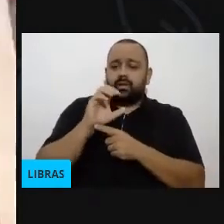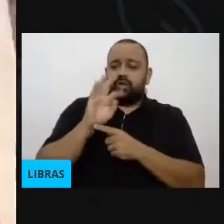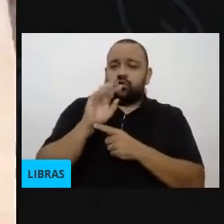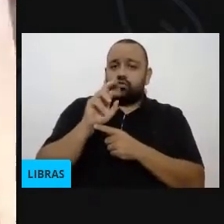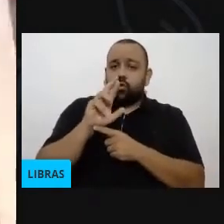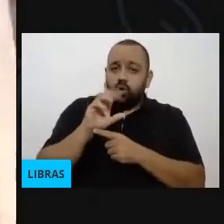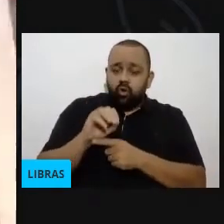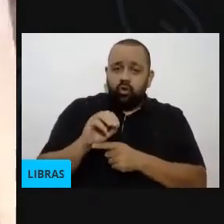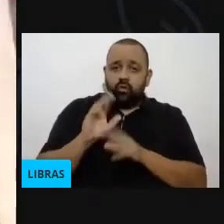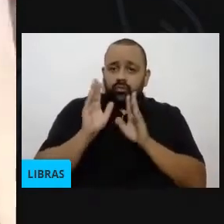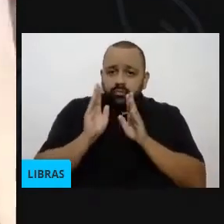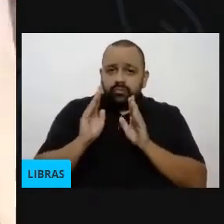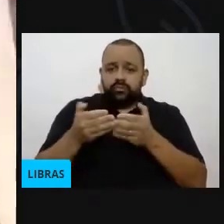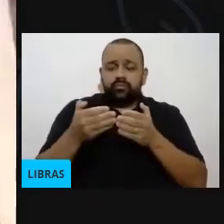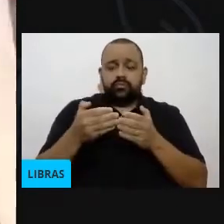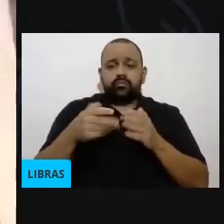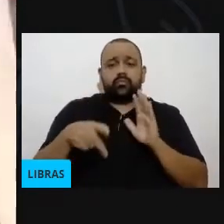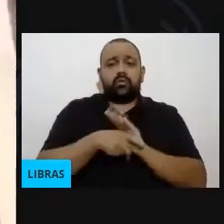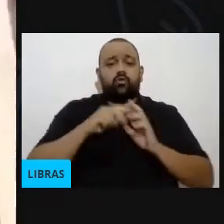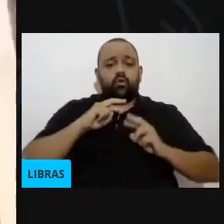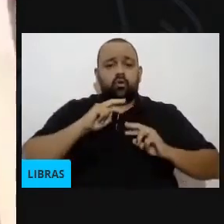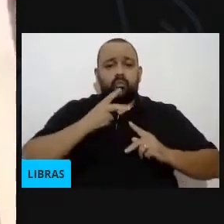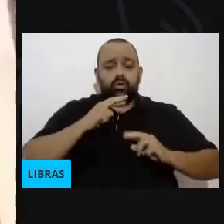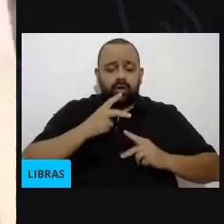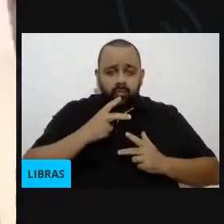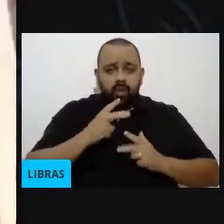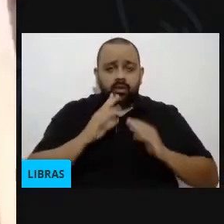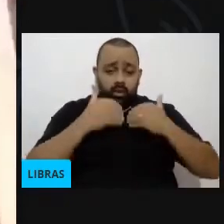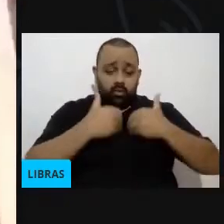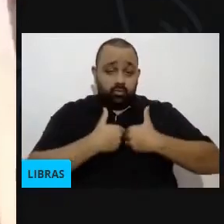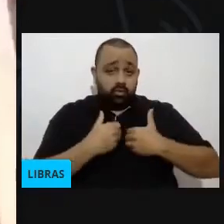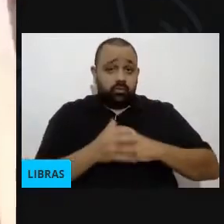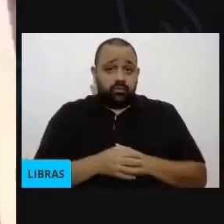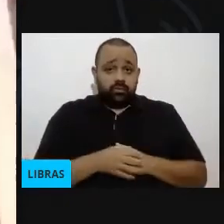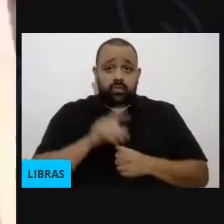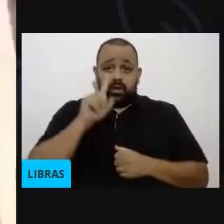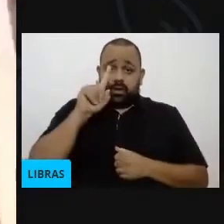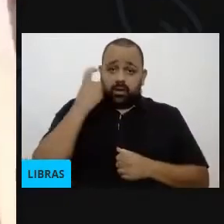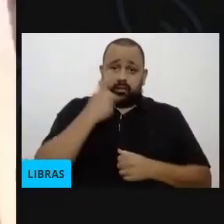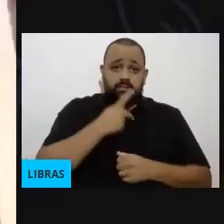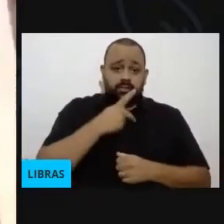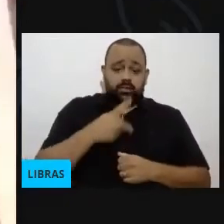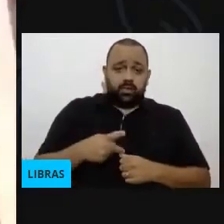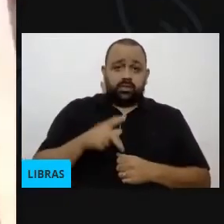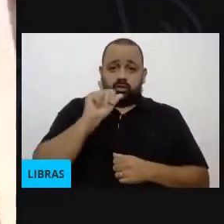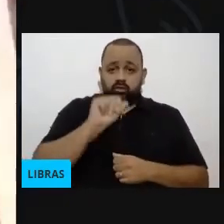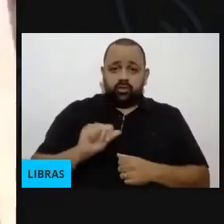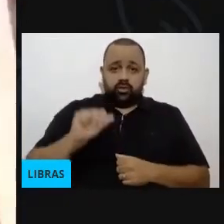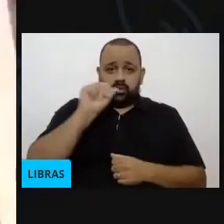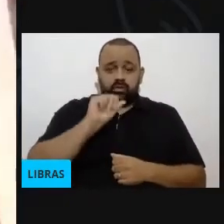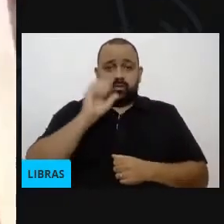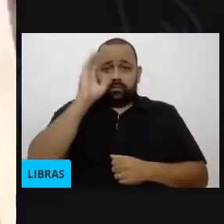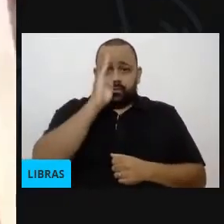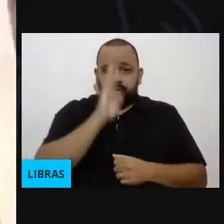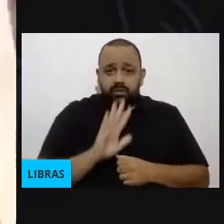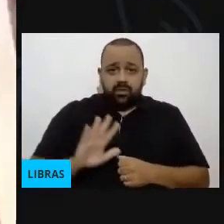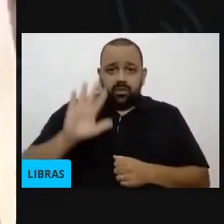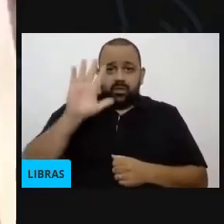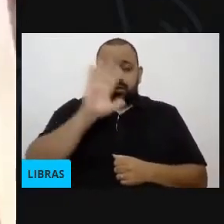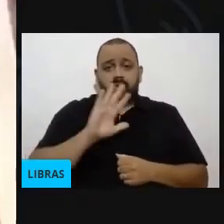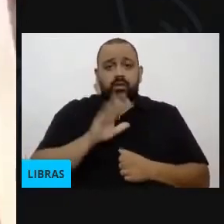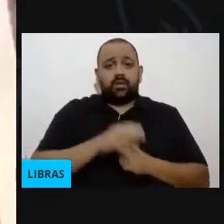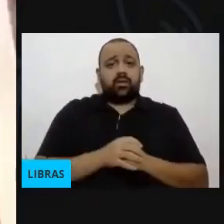ênfase no estudo do comportamento autista. Ex-presidente da Associação Brasileira em Neurologia,